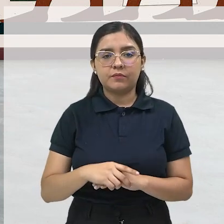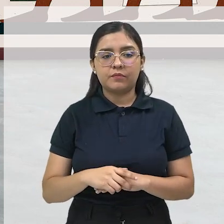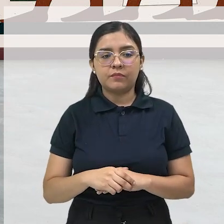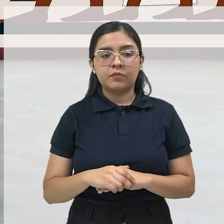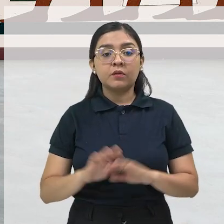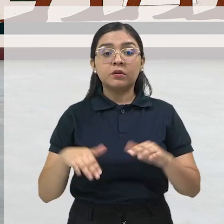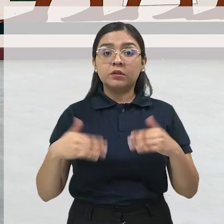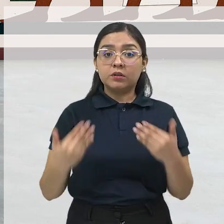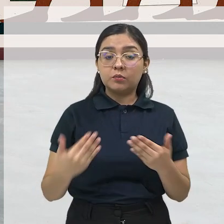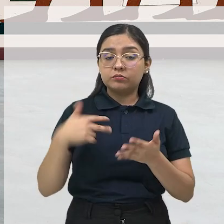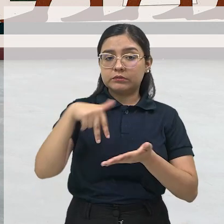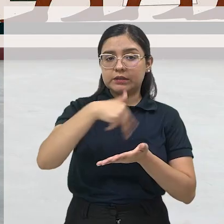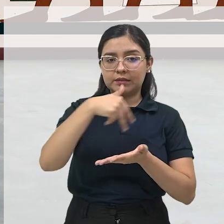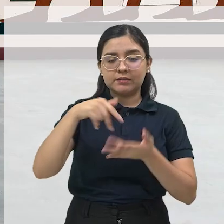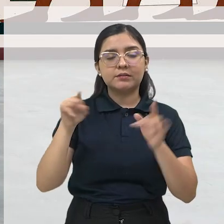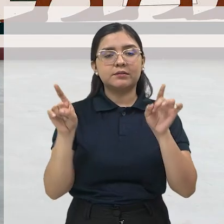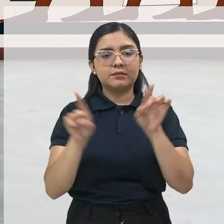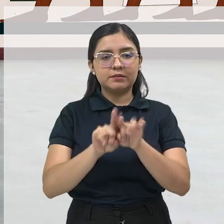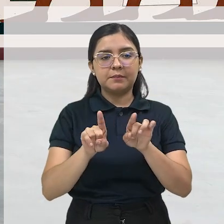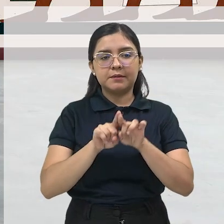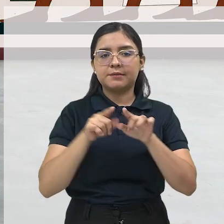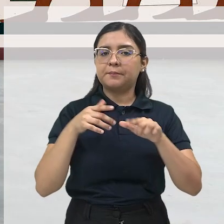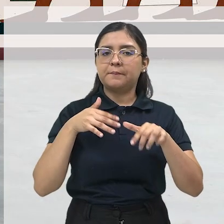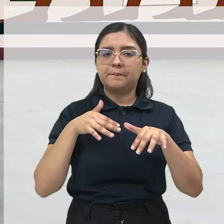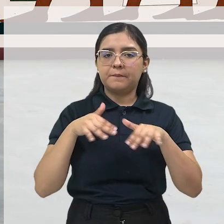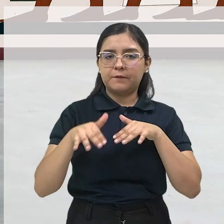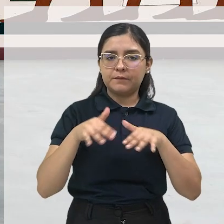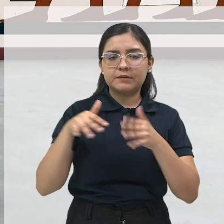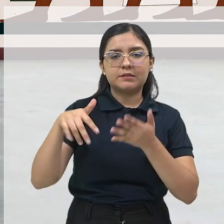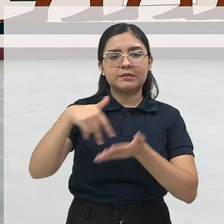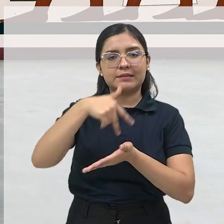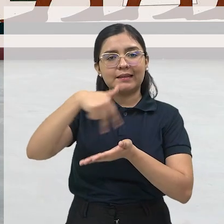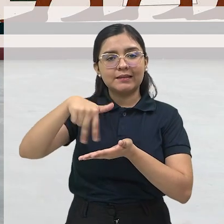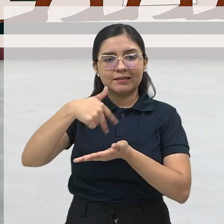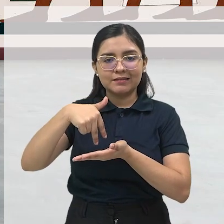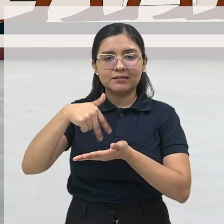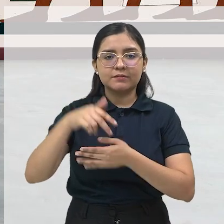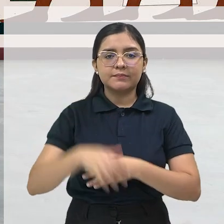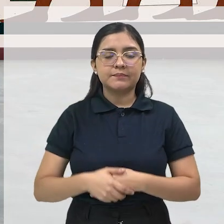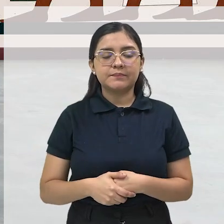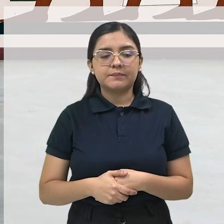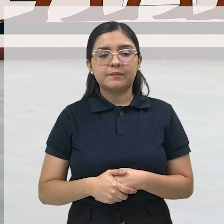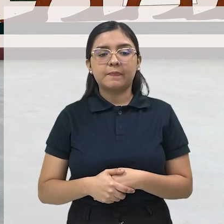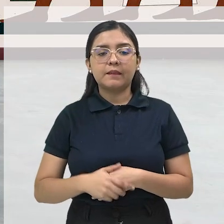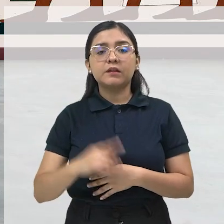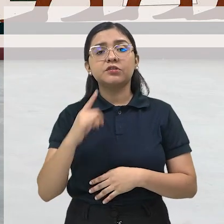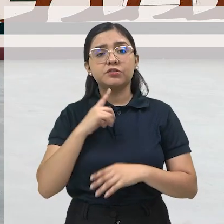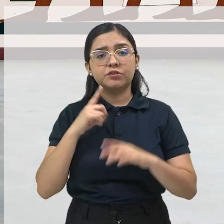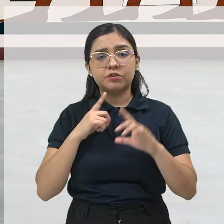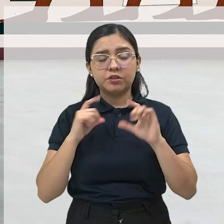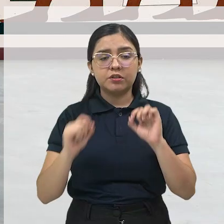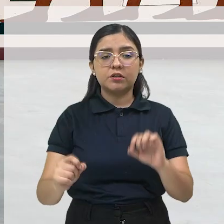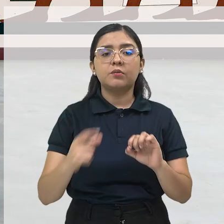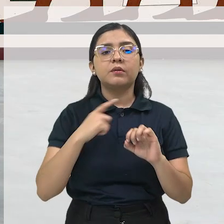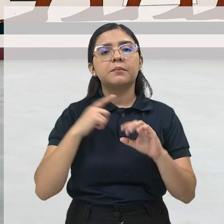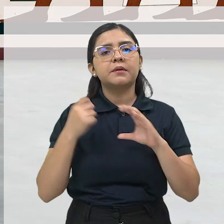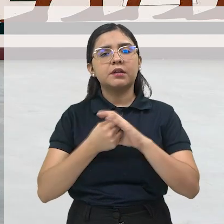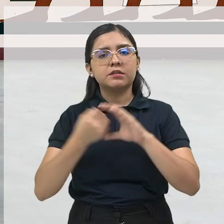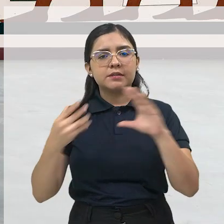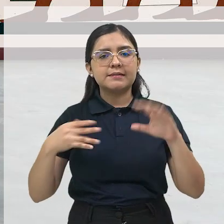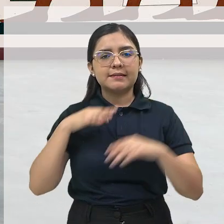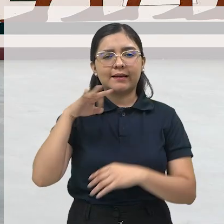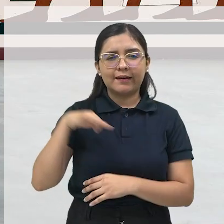fazer. E na dança não foi diferente. Essa movimentação, essa dança, ela tinha um caráter sagrado.